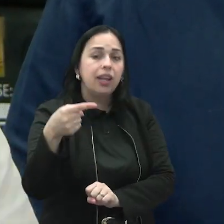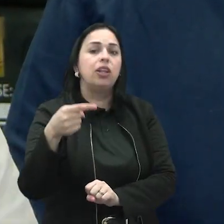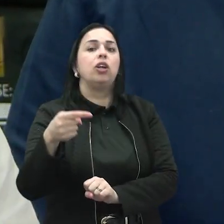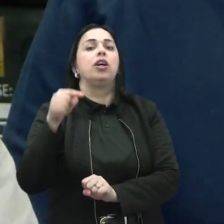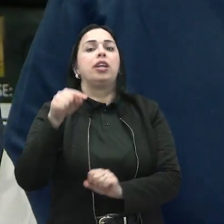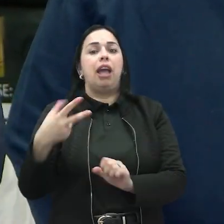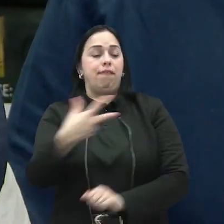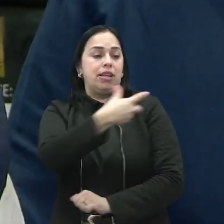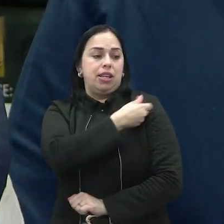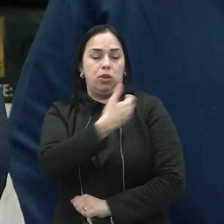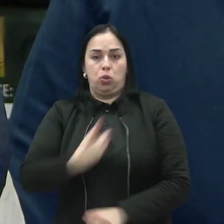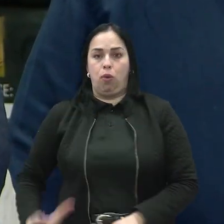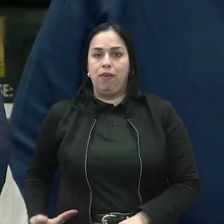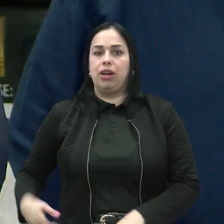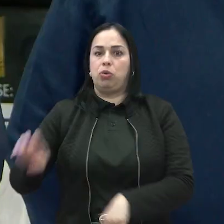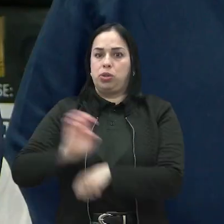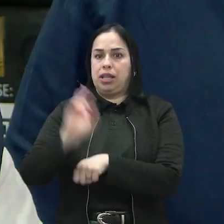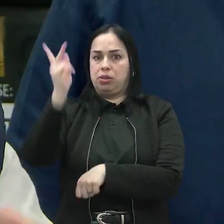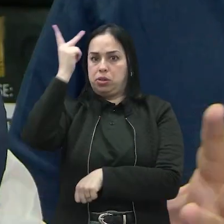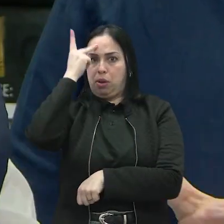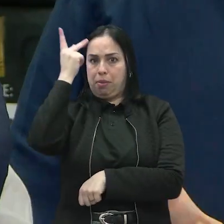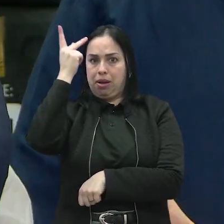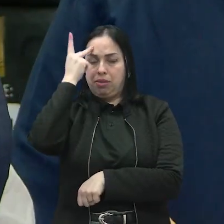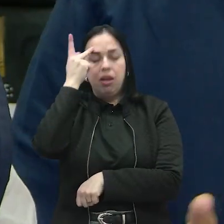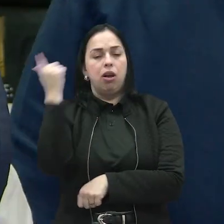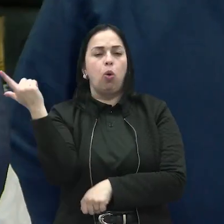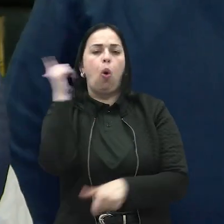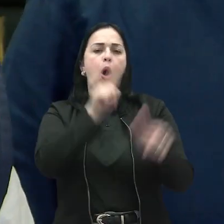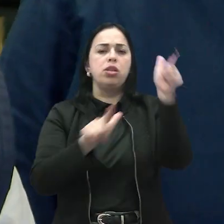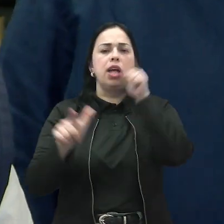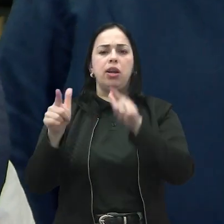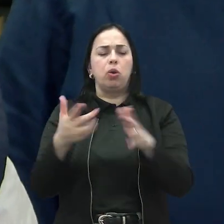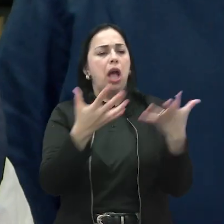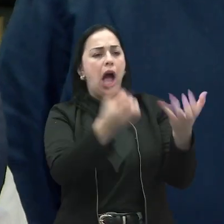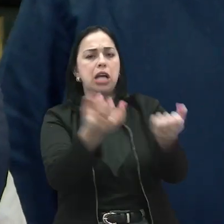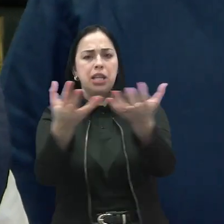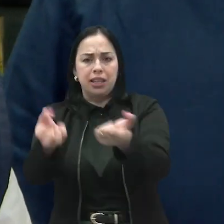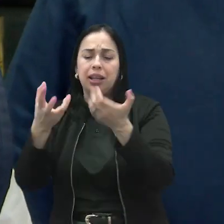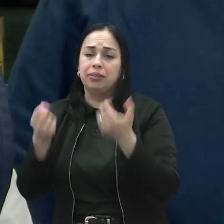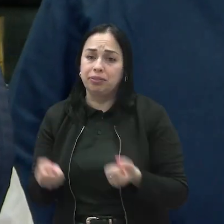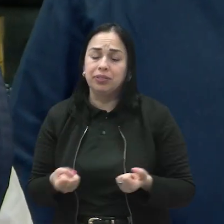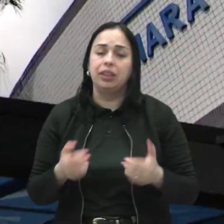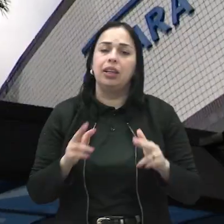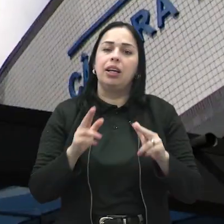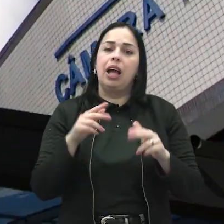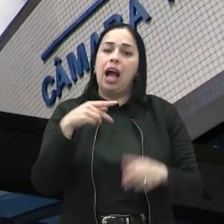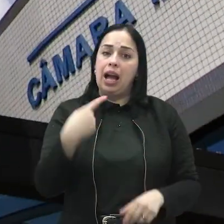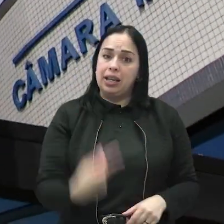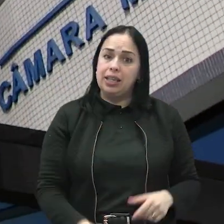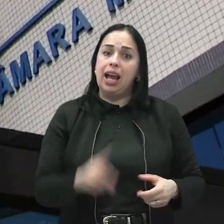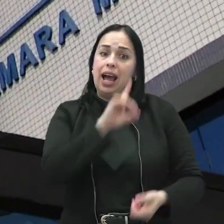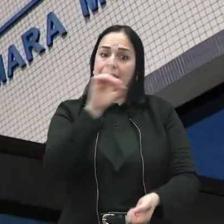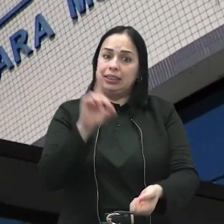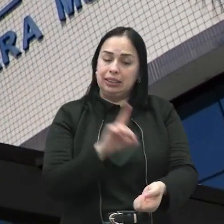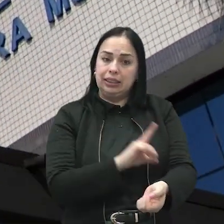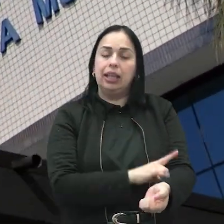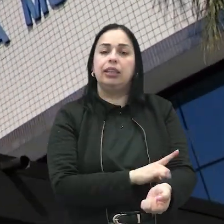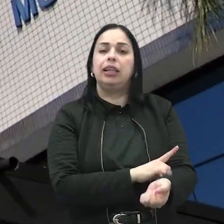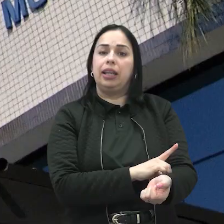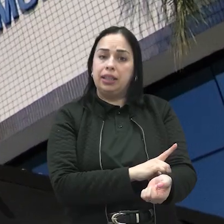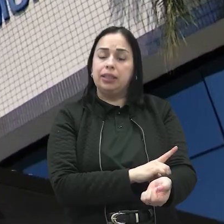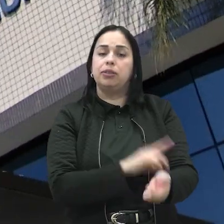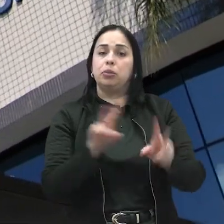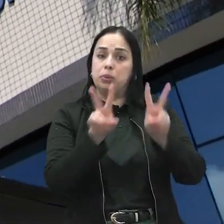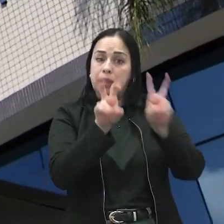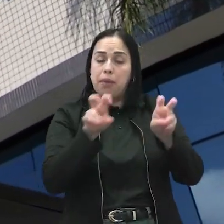do Butantan, do governo do estado de São Paulo, que inclusive aumenta as faixas etárias, a gente consiga aumentar essa imunização. E a situação da dengue na